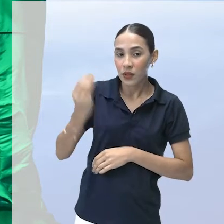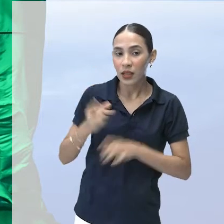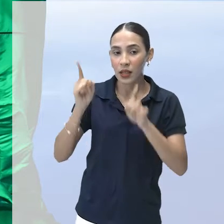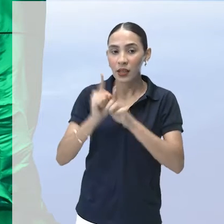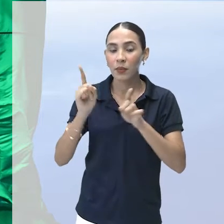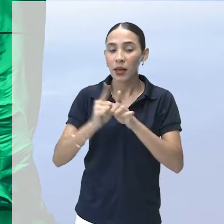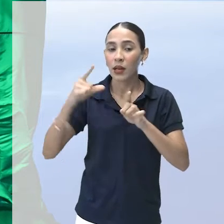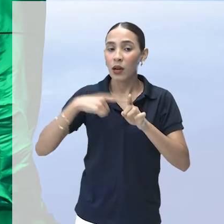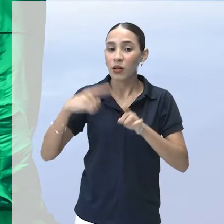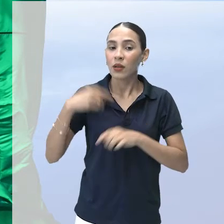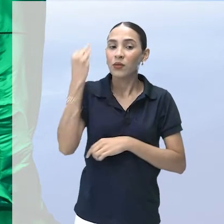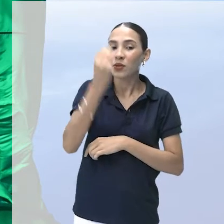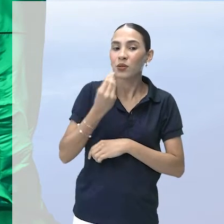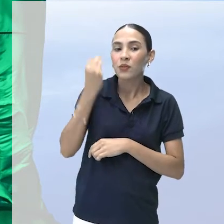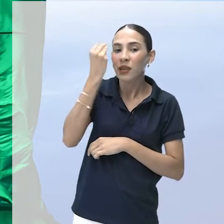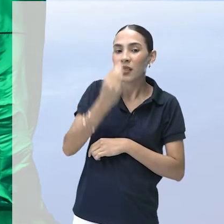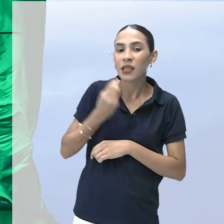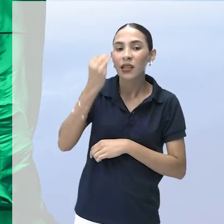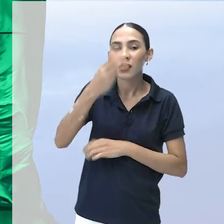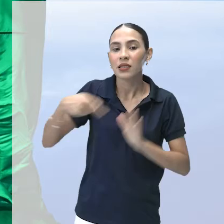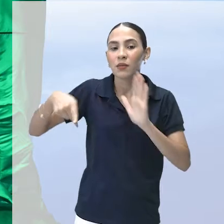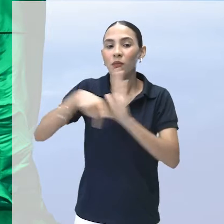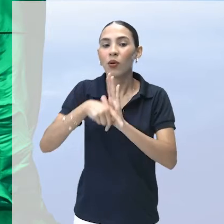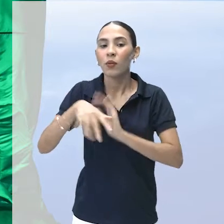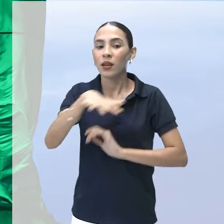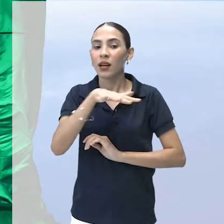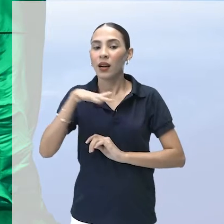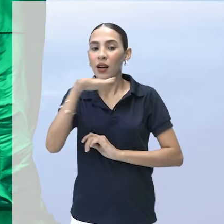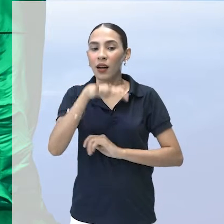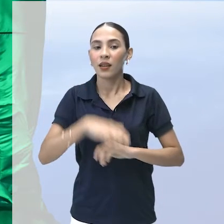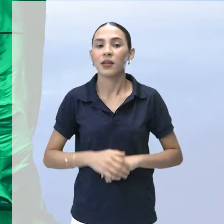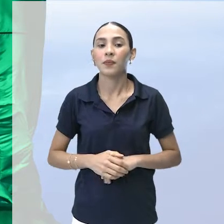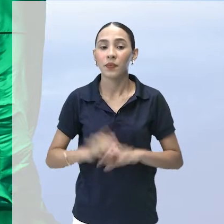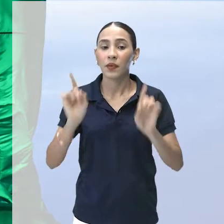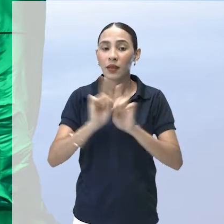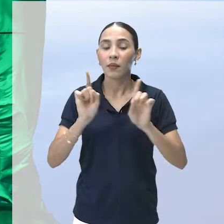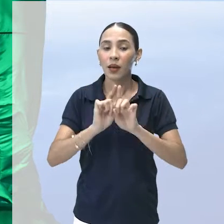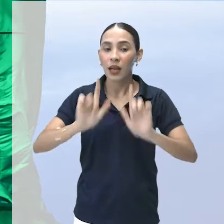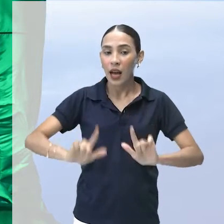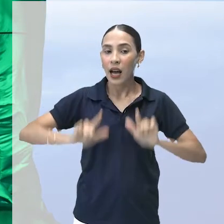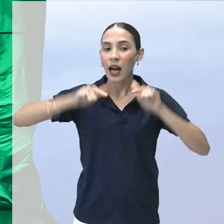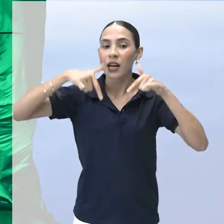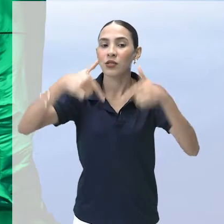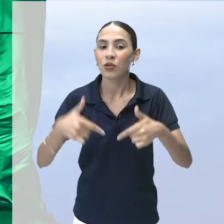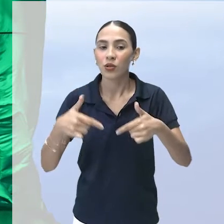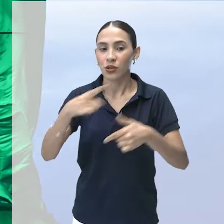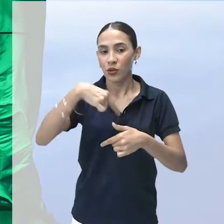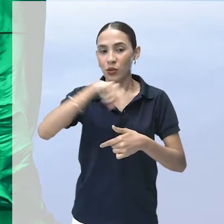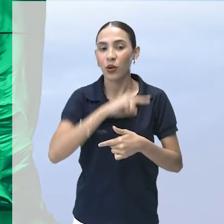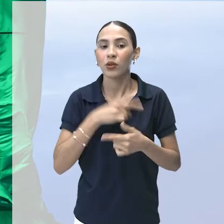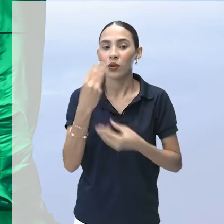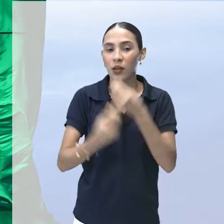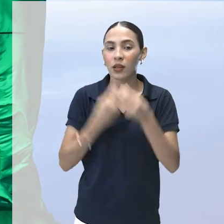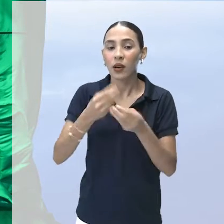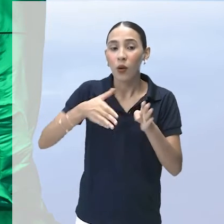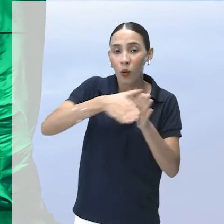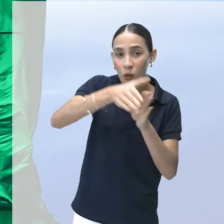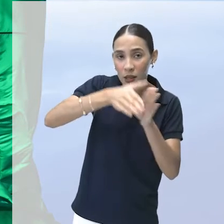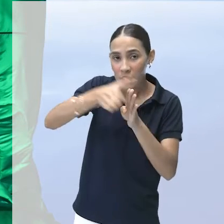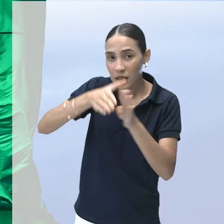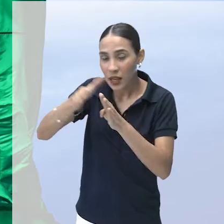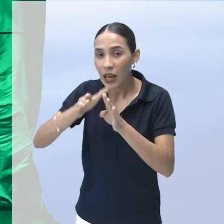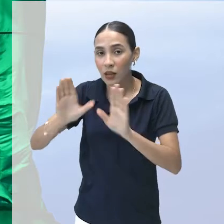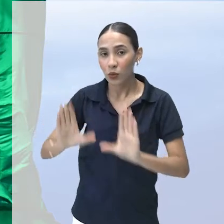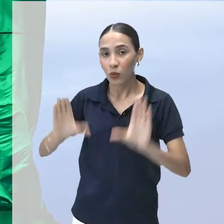aponta contra os chapadões meu nariz. Eu organizo o movimento, eu oriento o